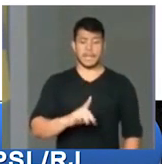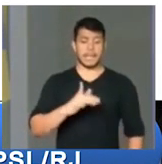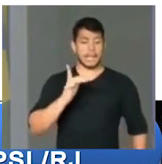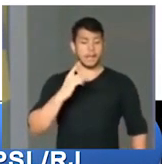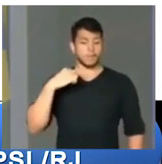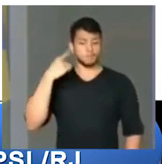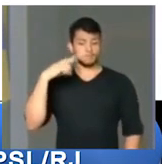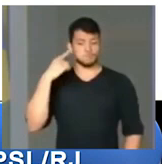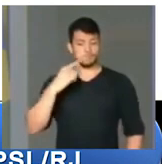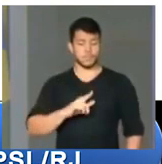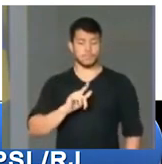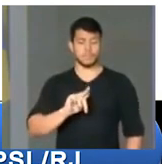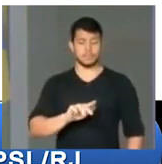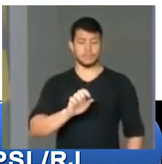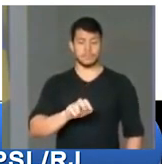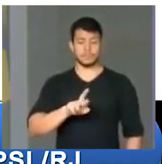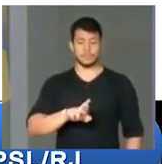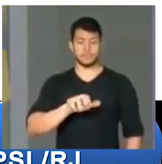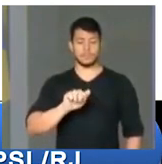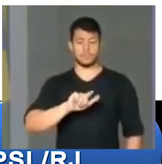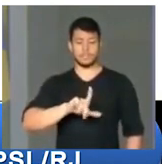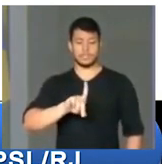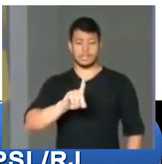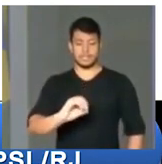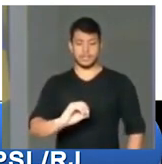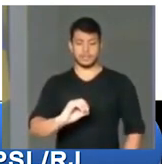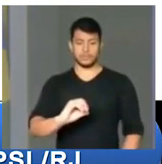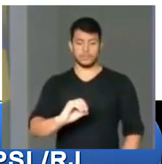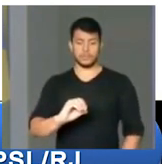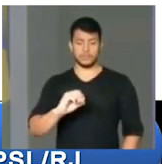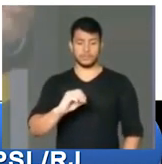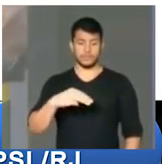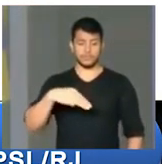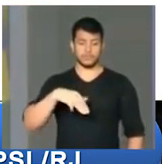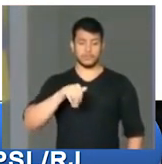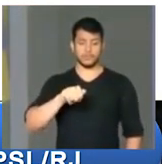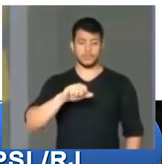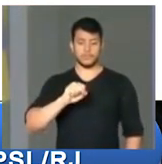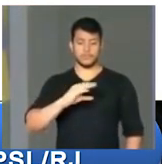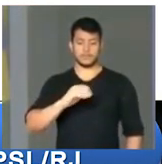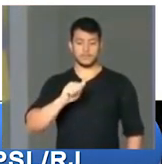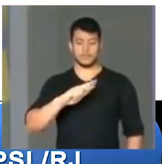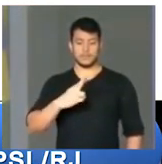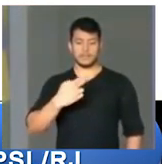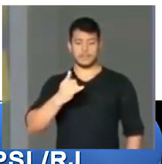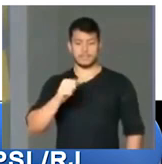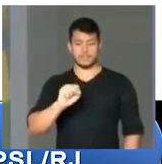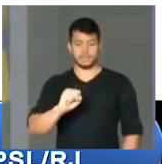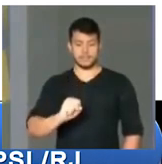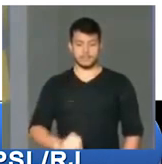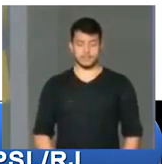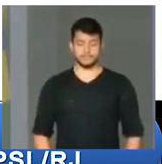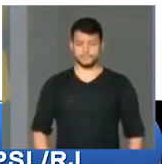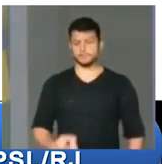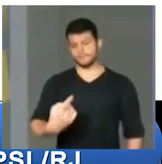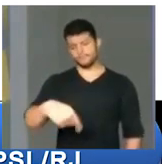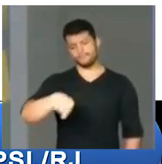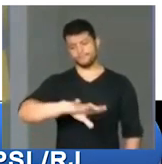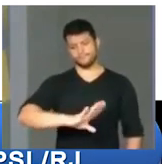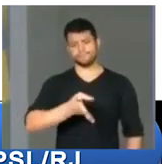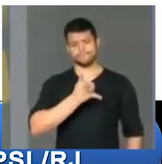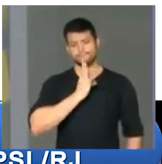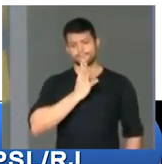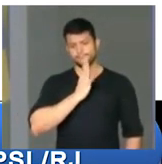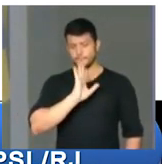Luiz Mascarenhas Prado. Vocês conhecem muito bem, quem já está aqui há muito tempo na política, na